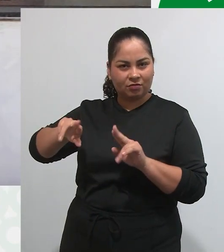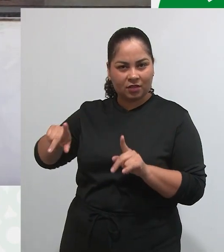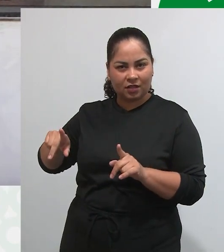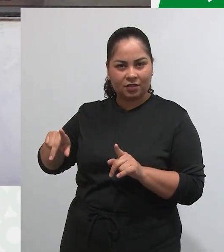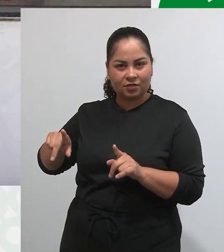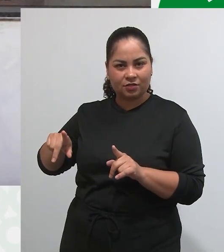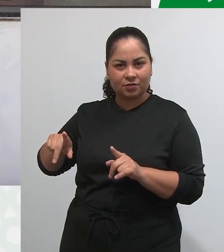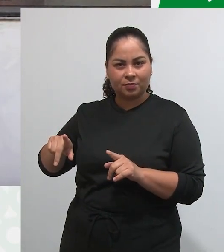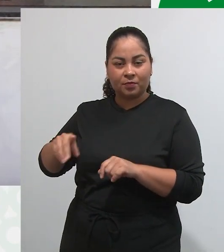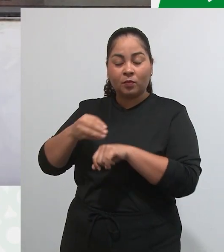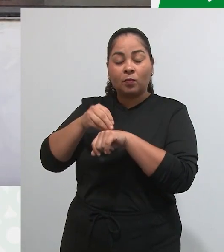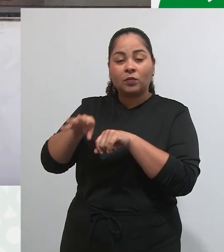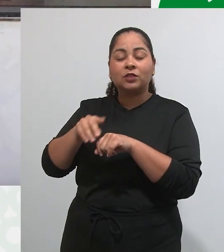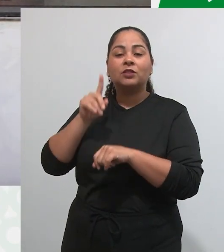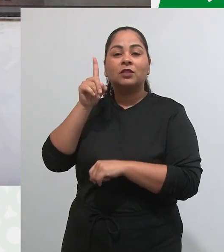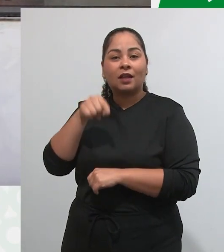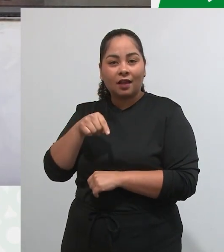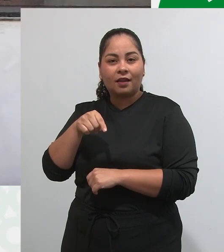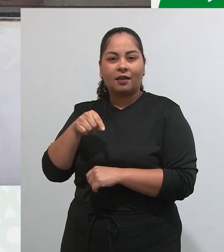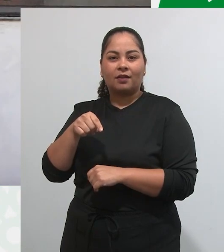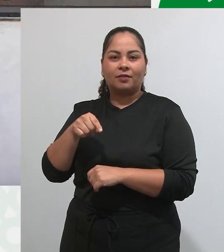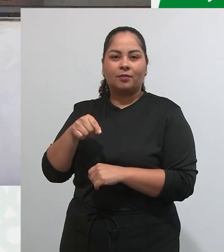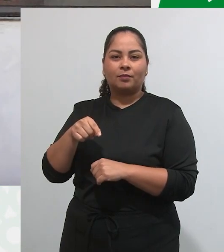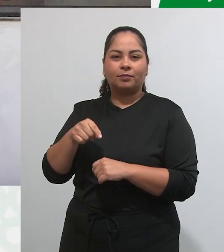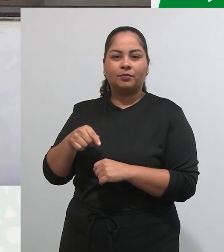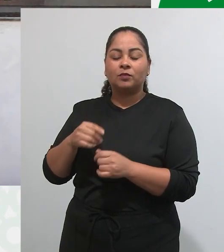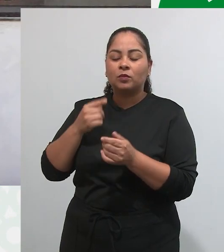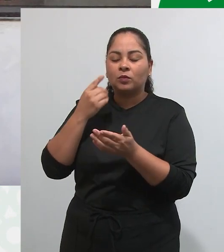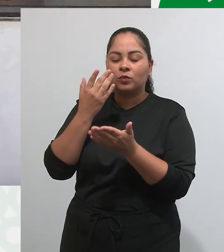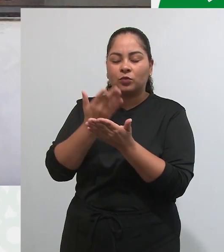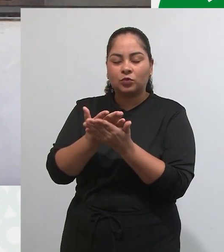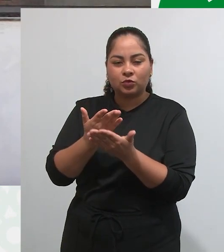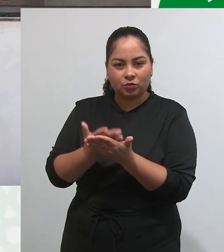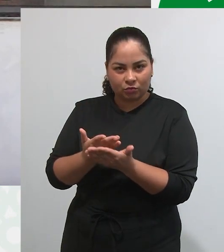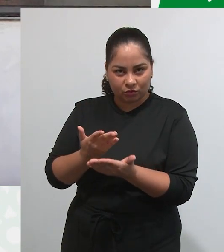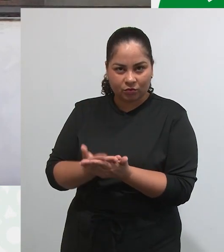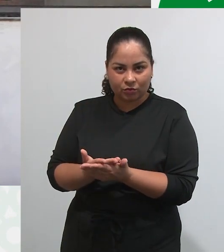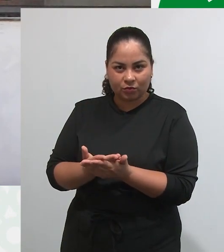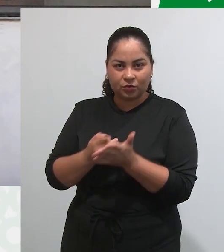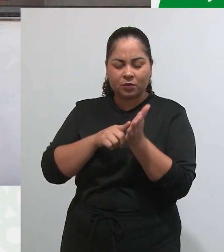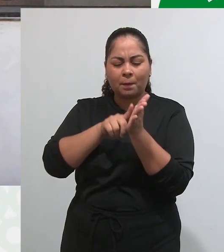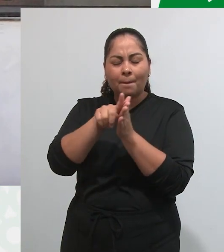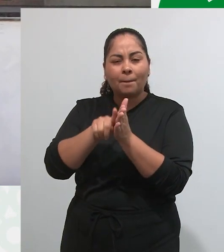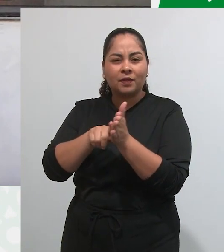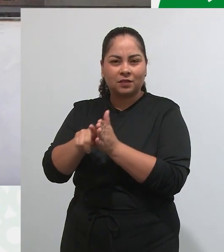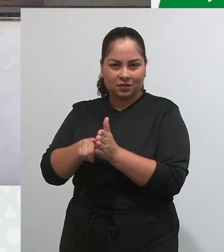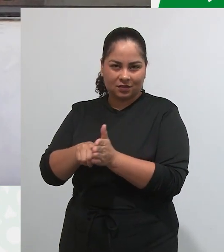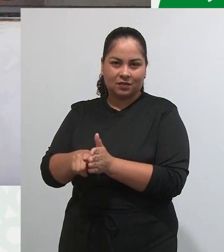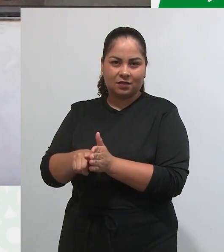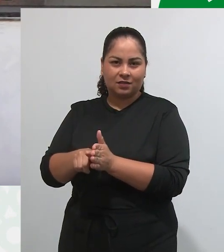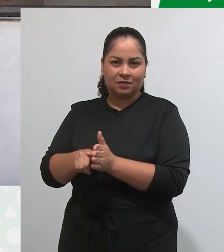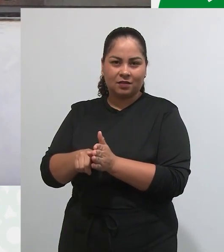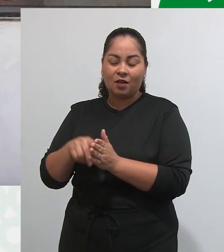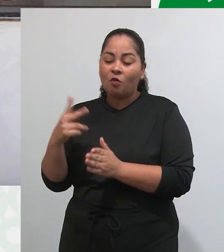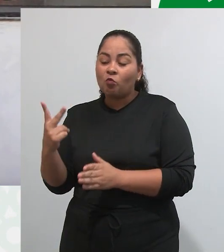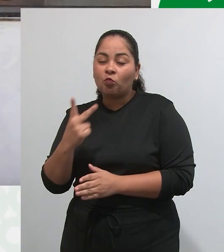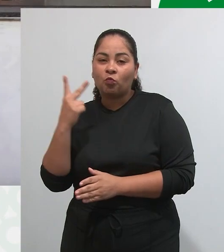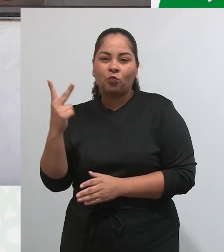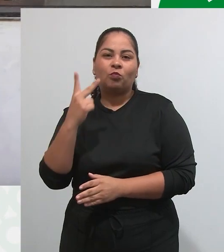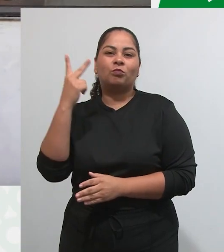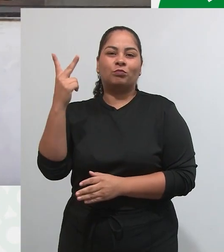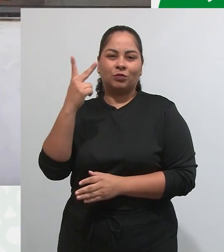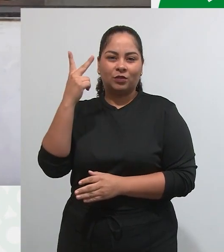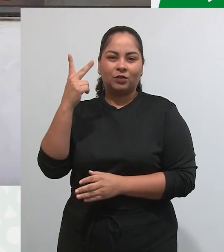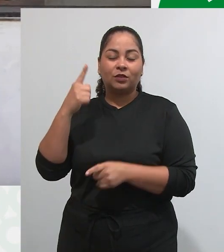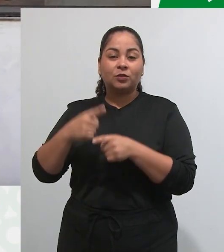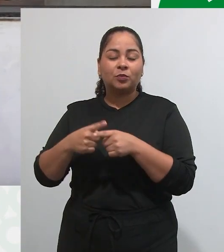professor, vale a pena, estudem, busquem, seja educador, ser educador ainda vale a